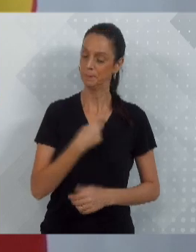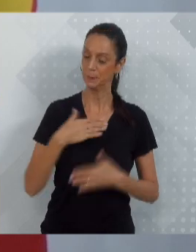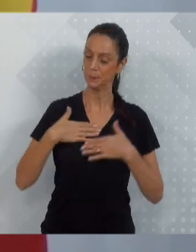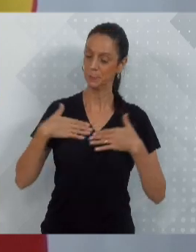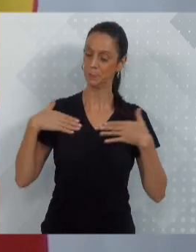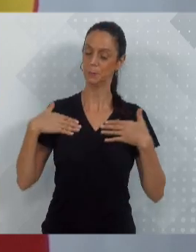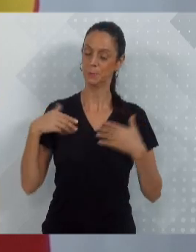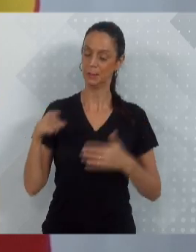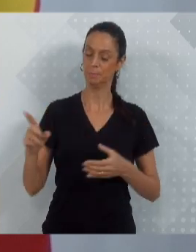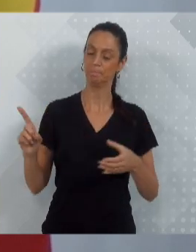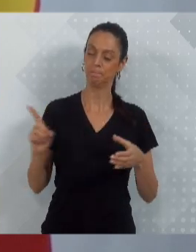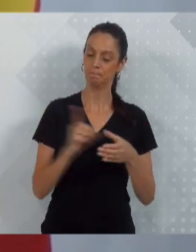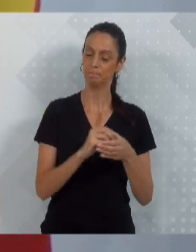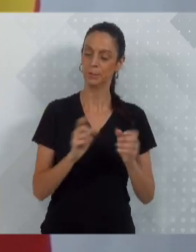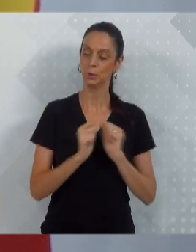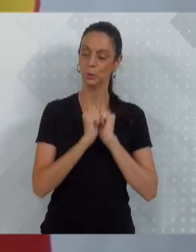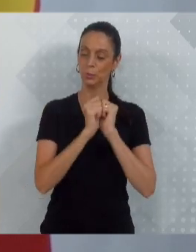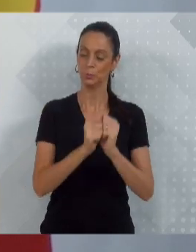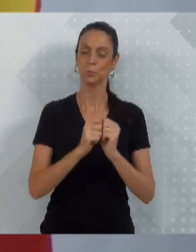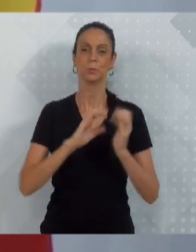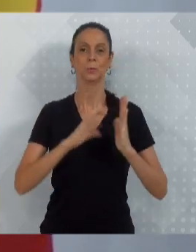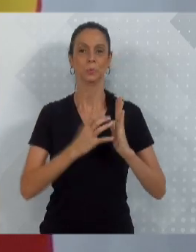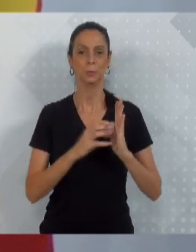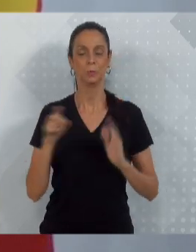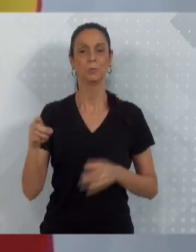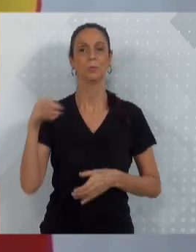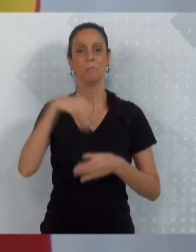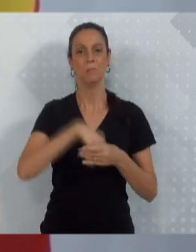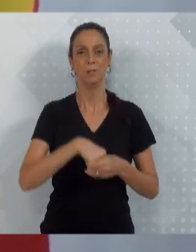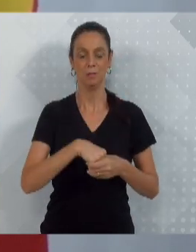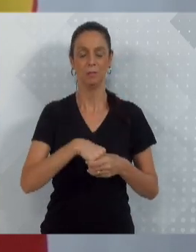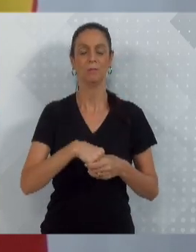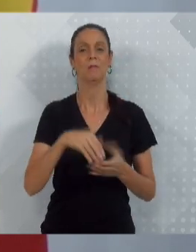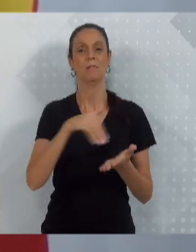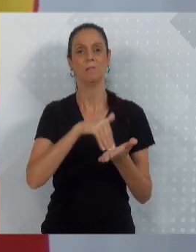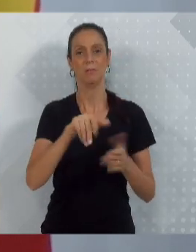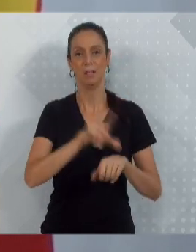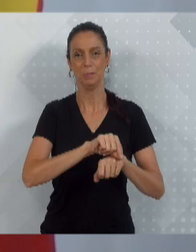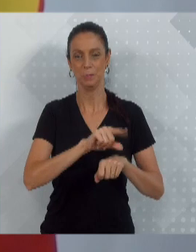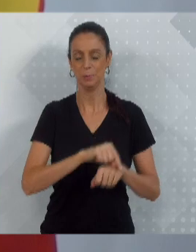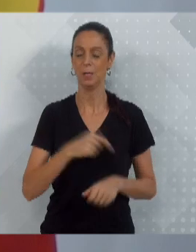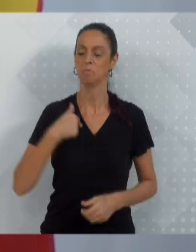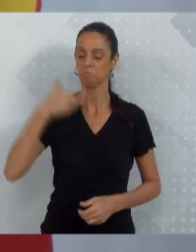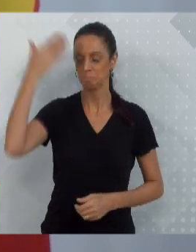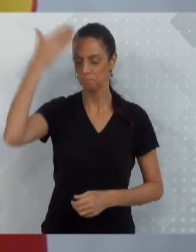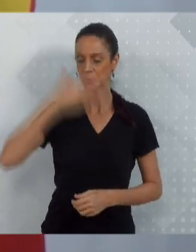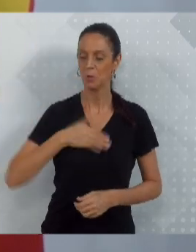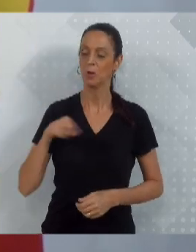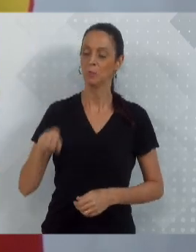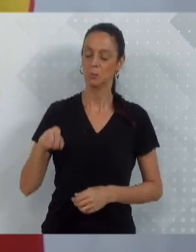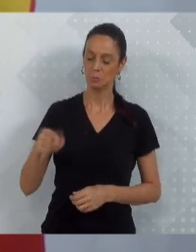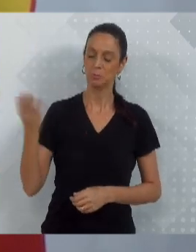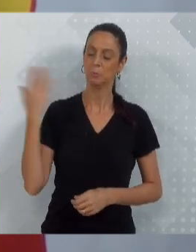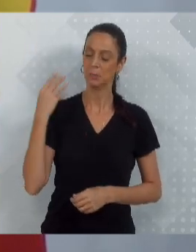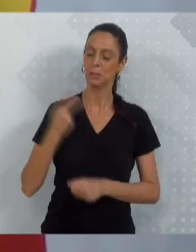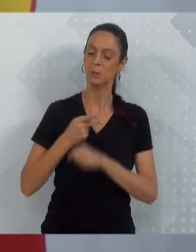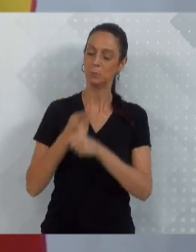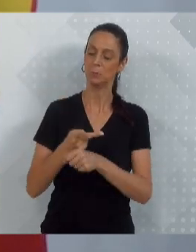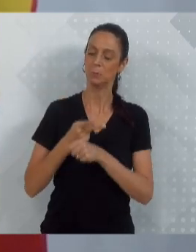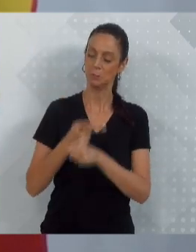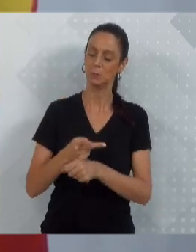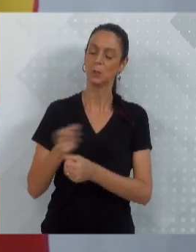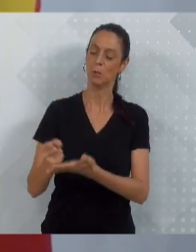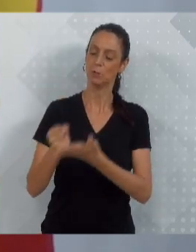federação partidária pelo trabalho que você desenvolveu na Secretaria de Educação. Sou testemunha de todas as vezes que a gente procurou para resolver os problemas